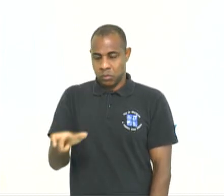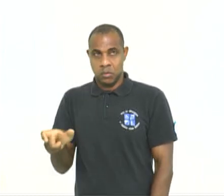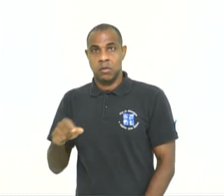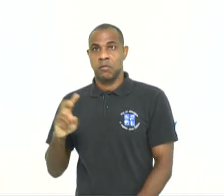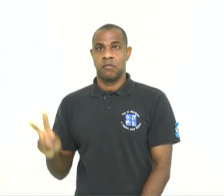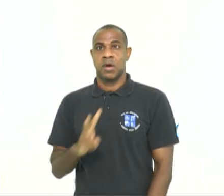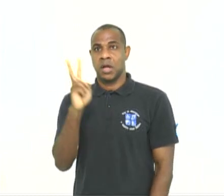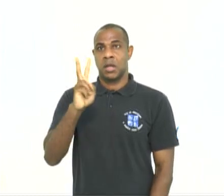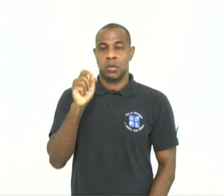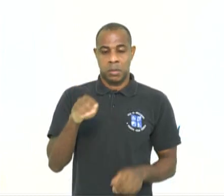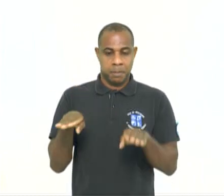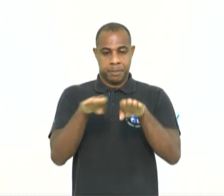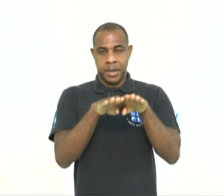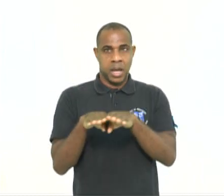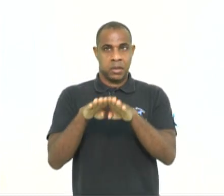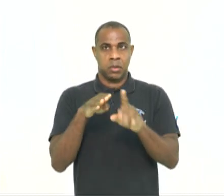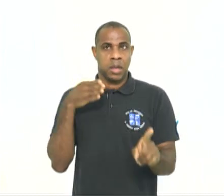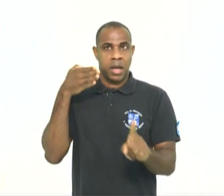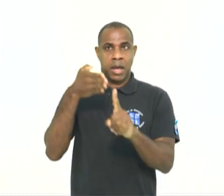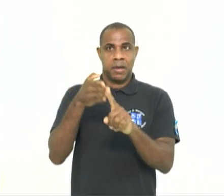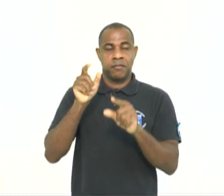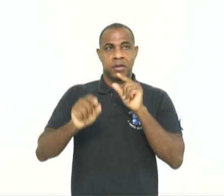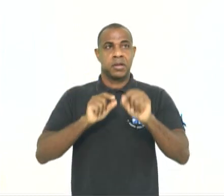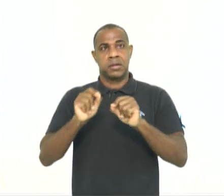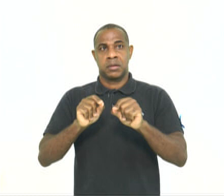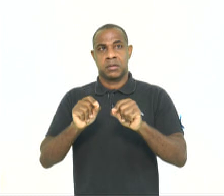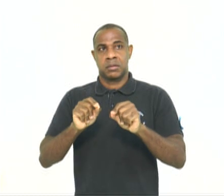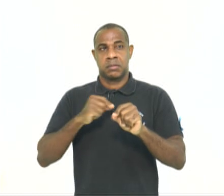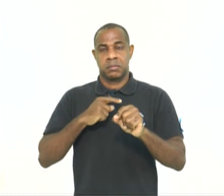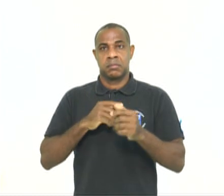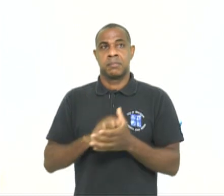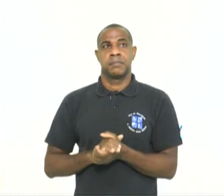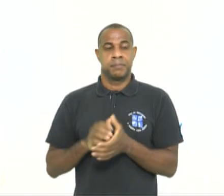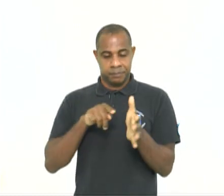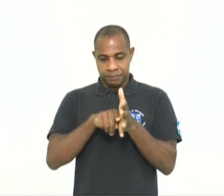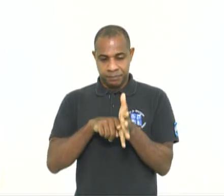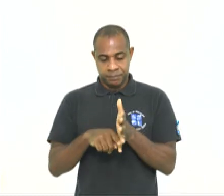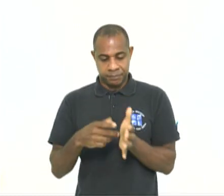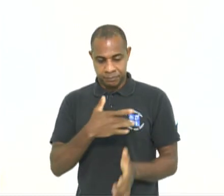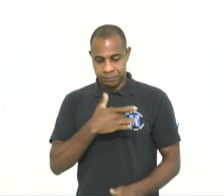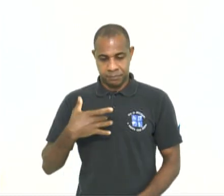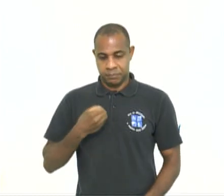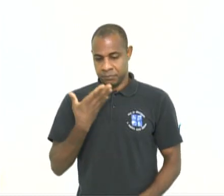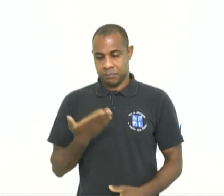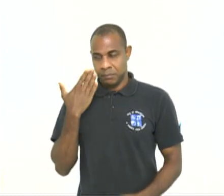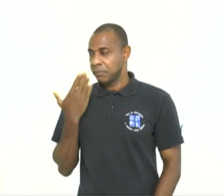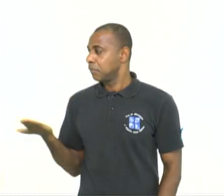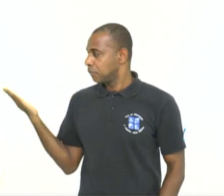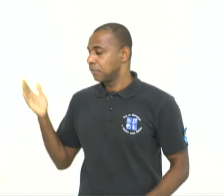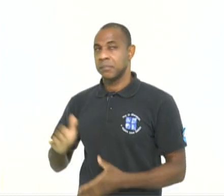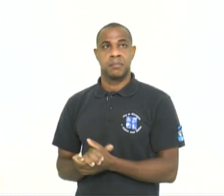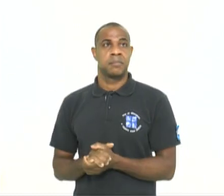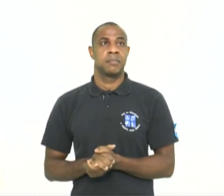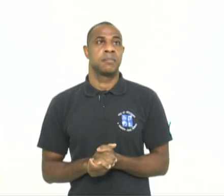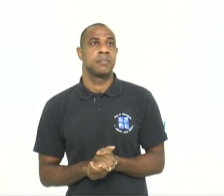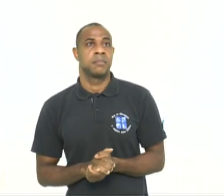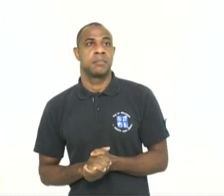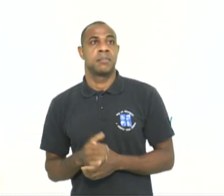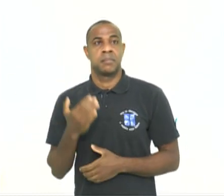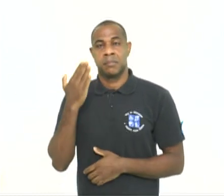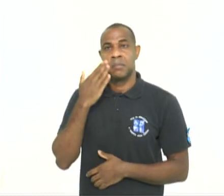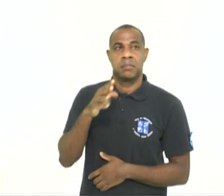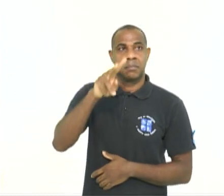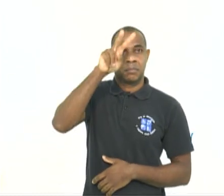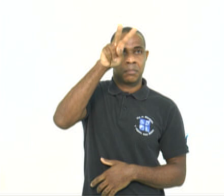que são considerados padrão de referência, né, para indivíduos clinicamente sadios. Então o que você vai ter aqui? Analisando só nível